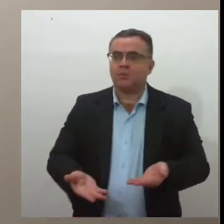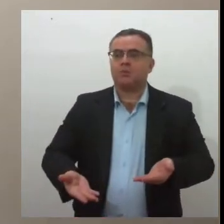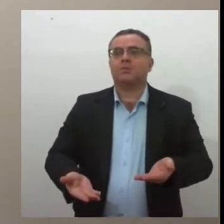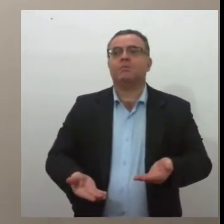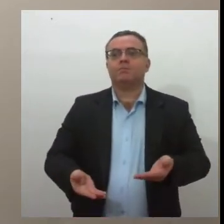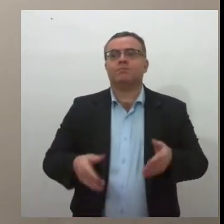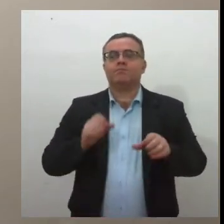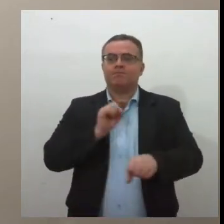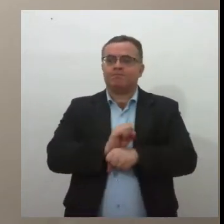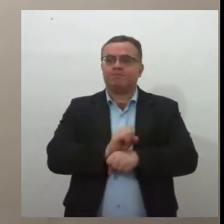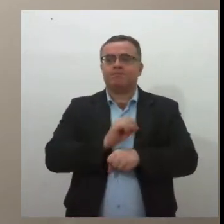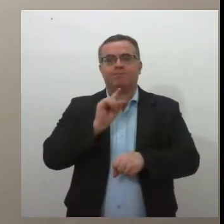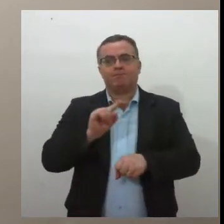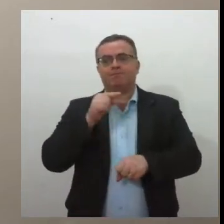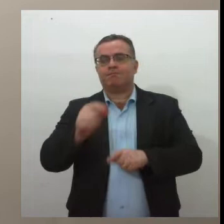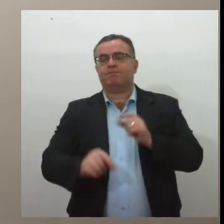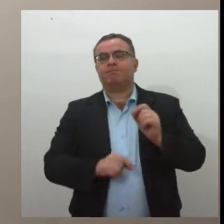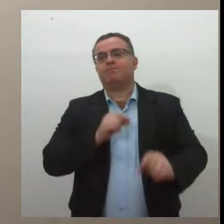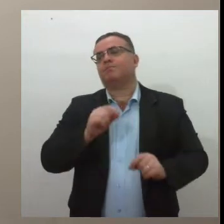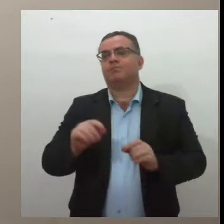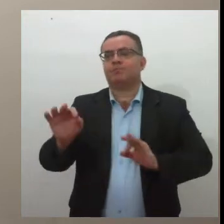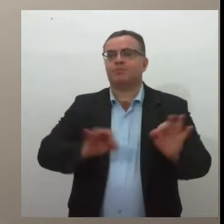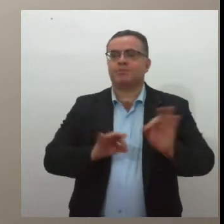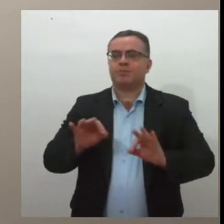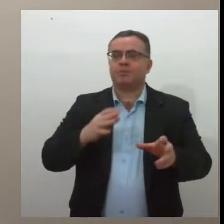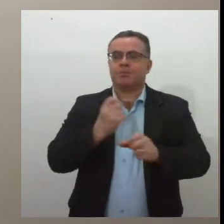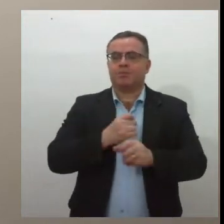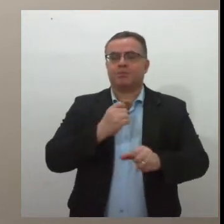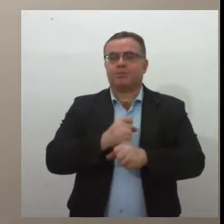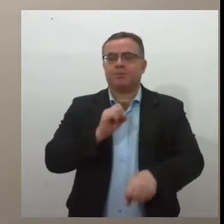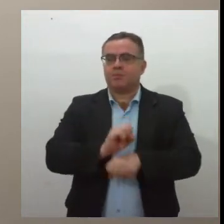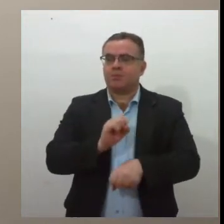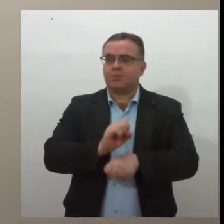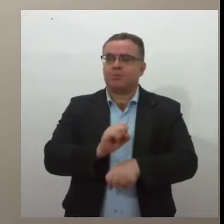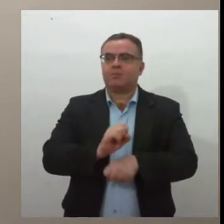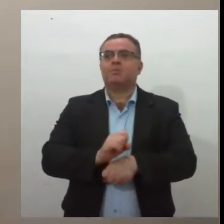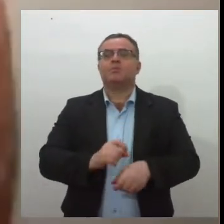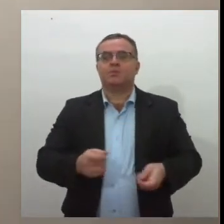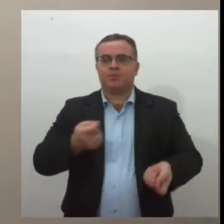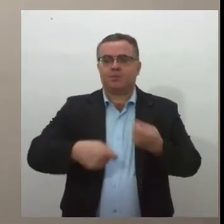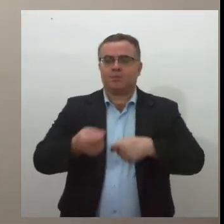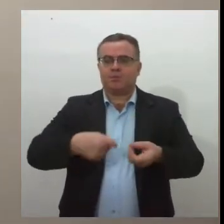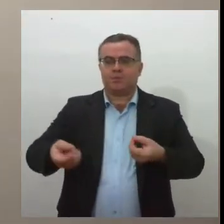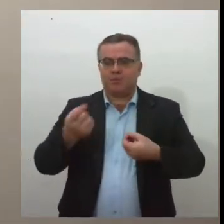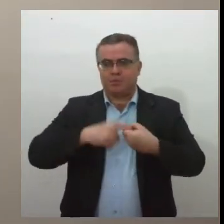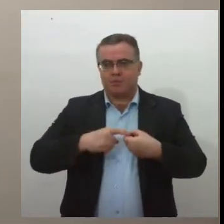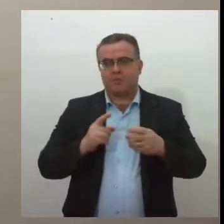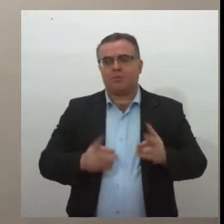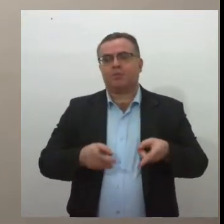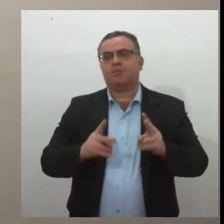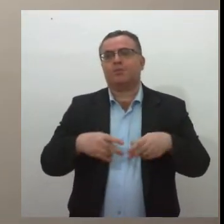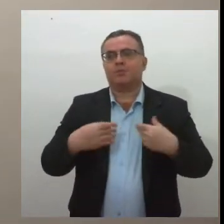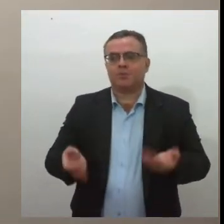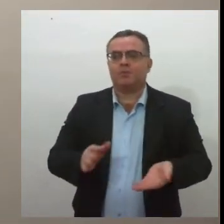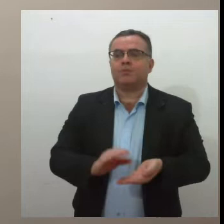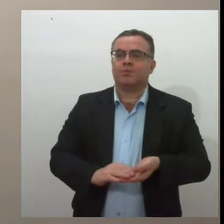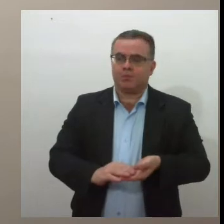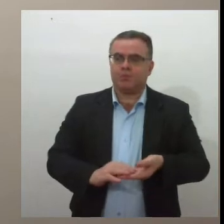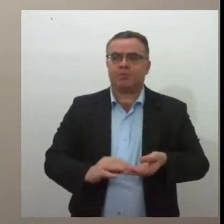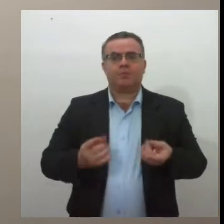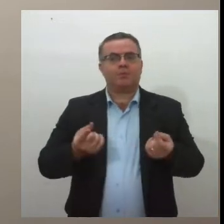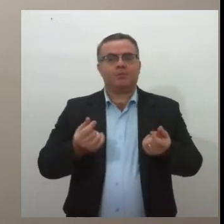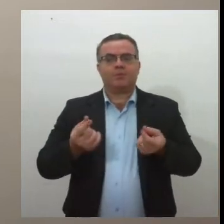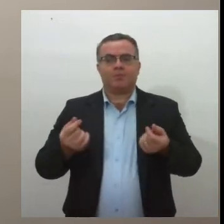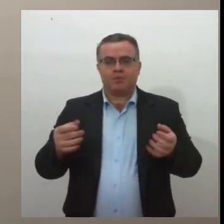para depois e vai ajustando suas contas, esperando que a economia reaqueça, que esses índices melhorem, né, e que sua renda aí